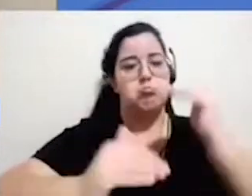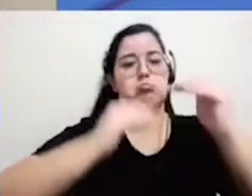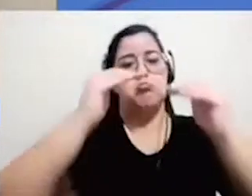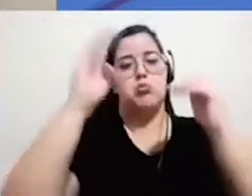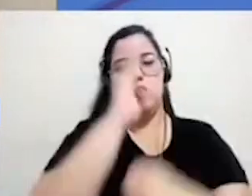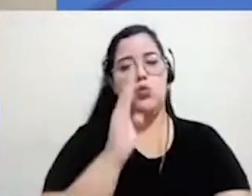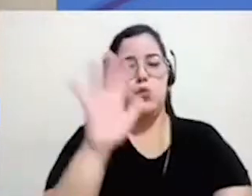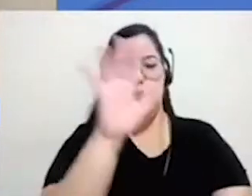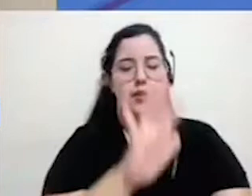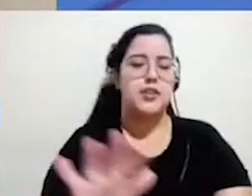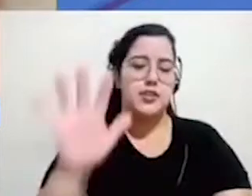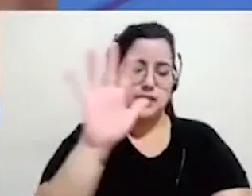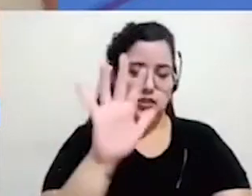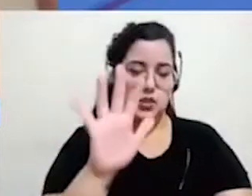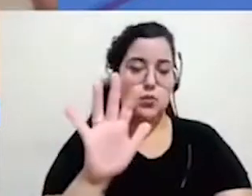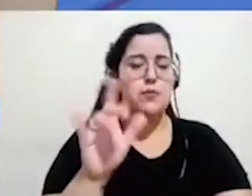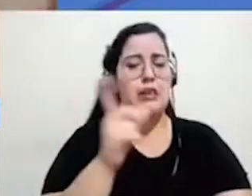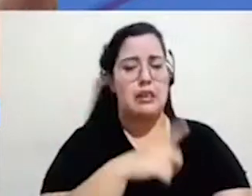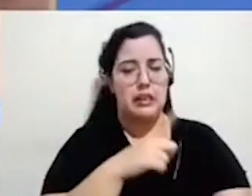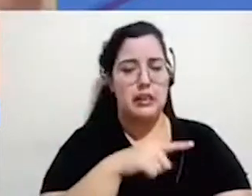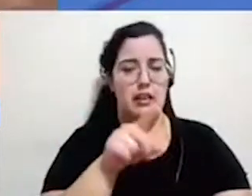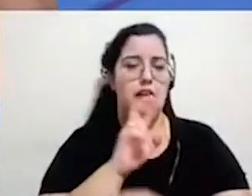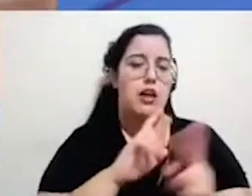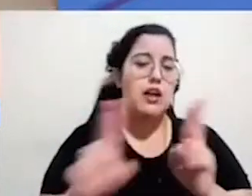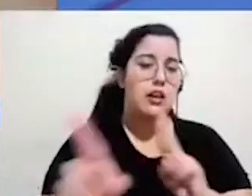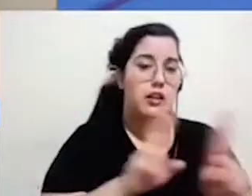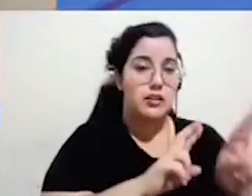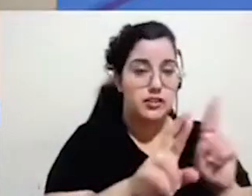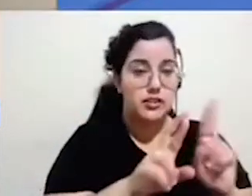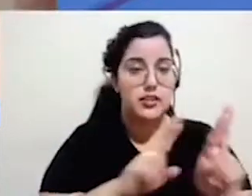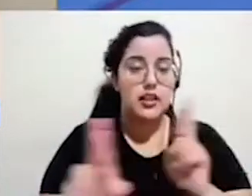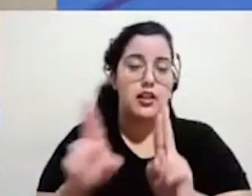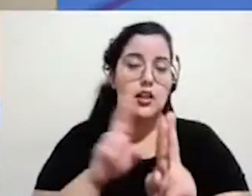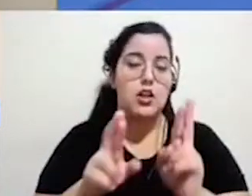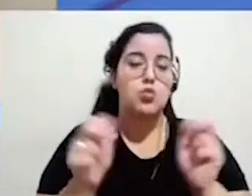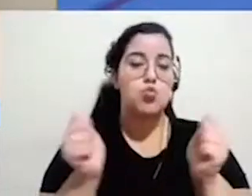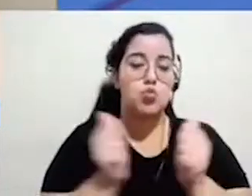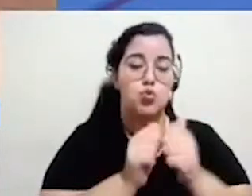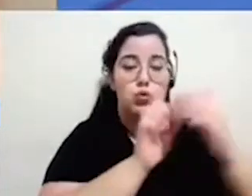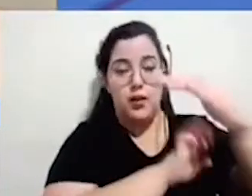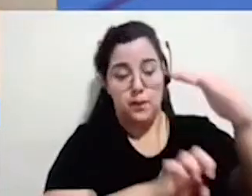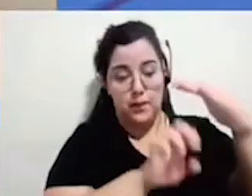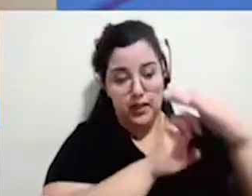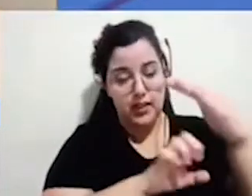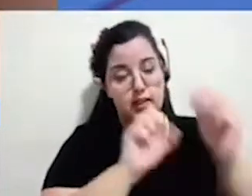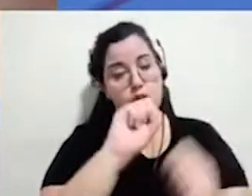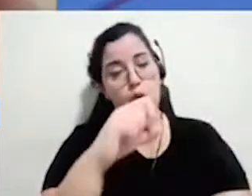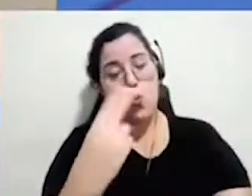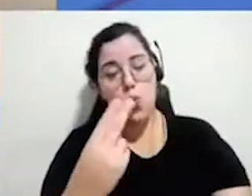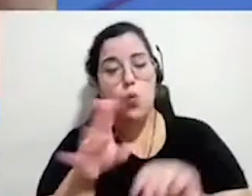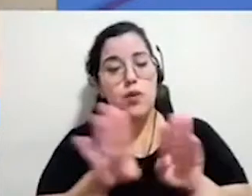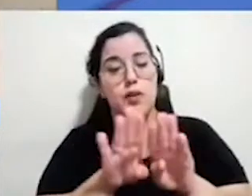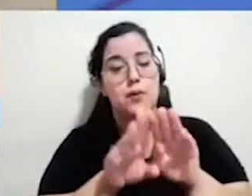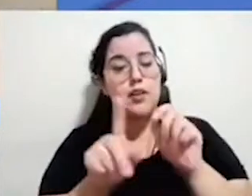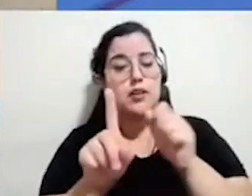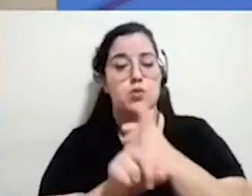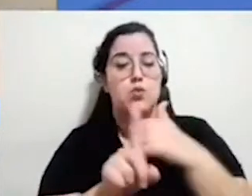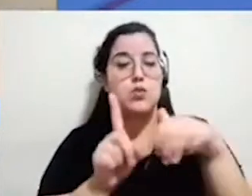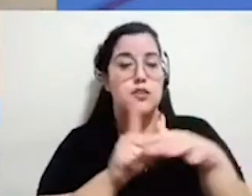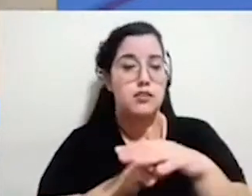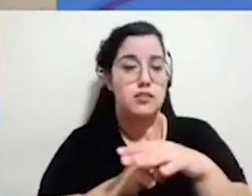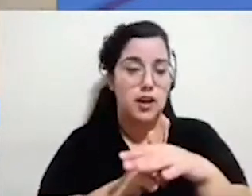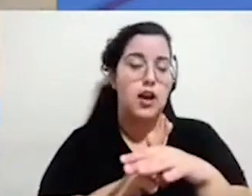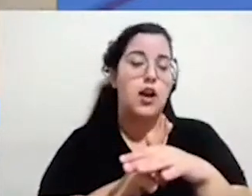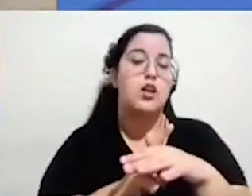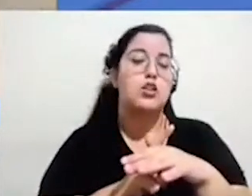na questão, a relação das empresas ou a relação que a sociedade, de uma forma geral, tem